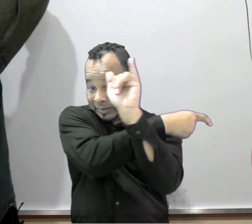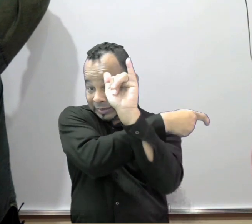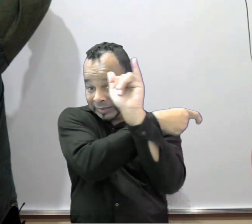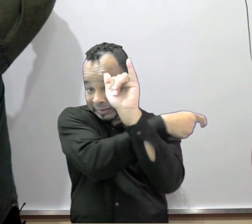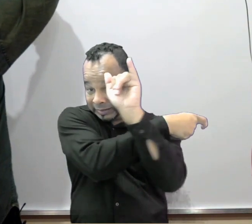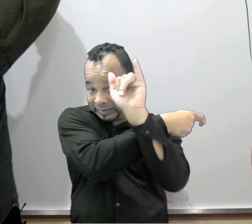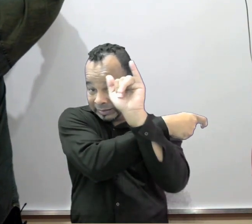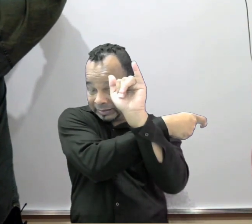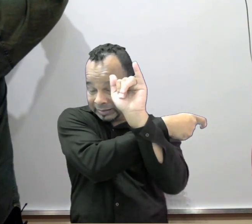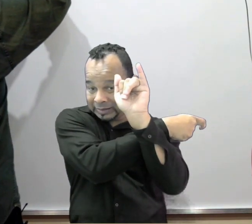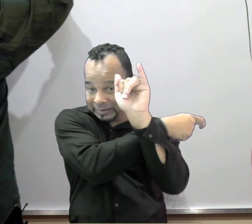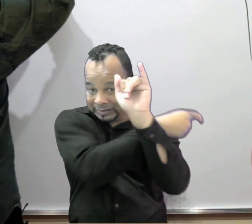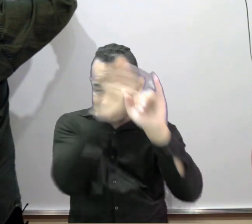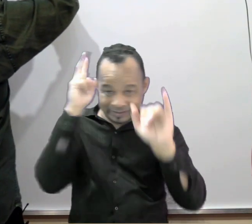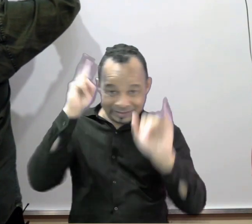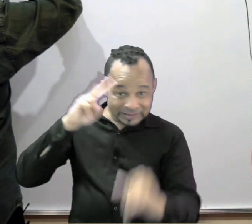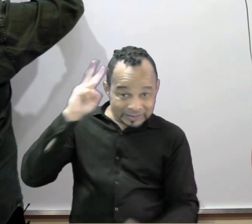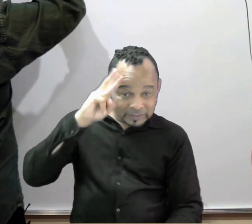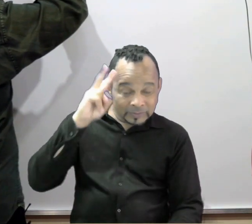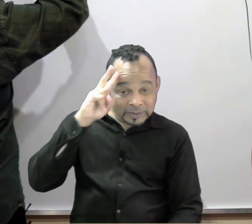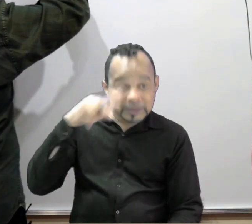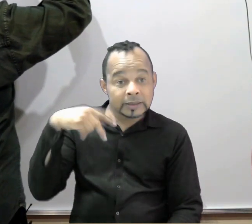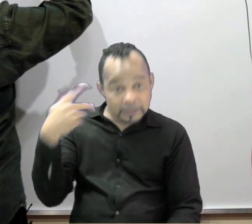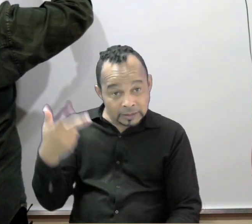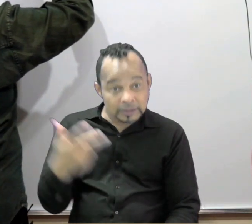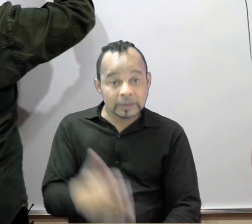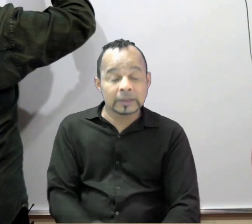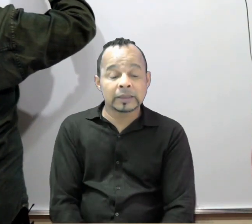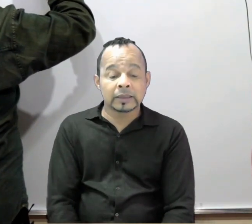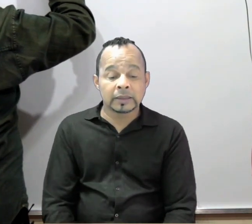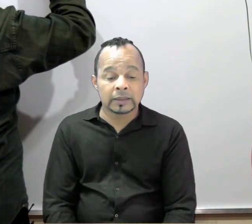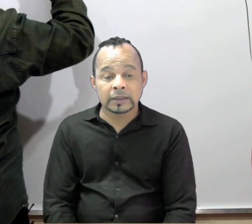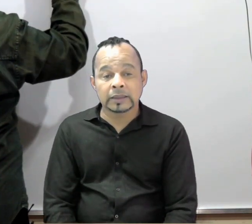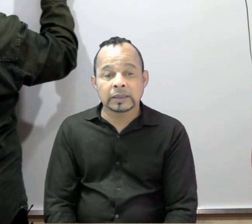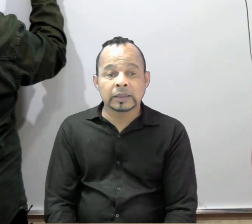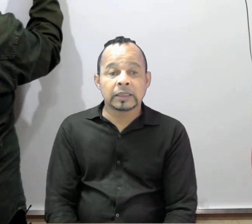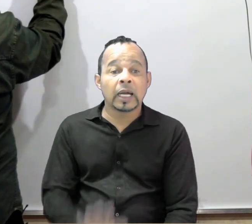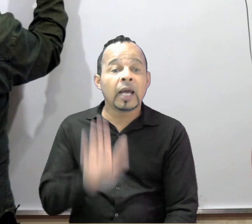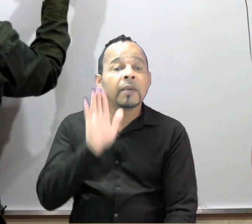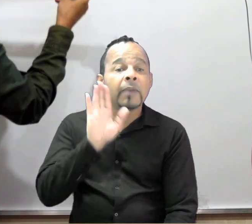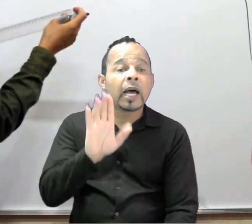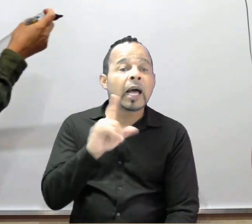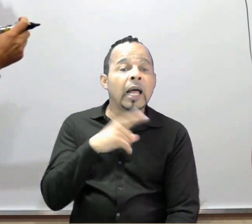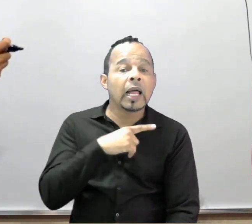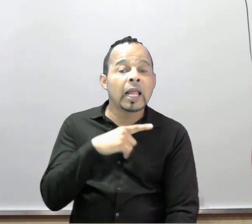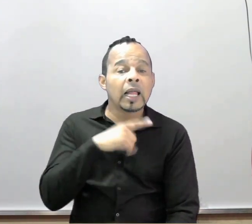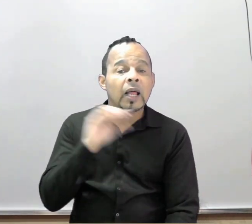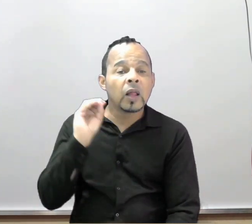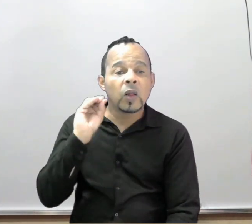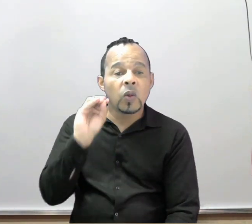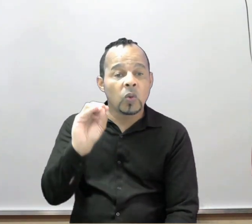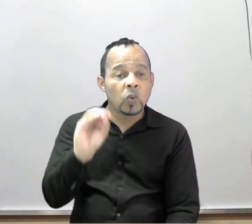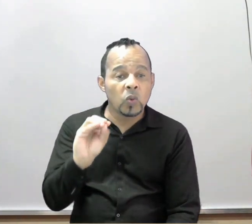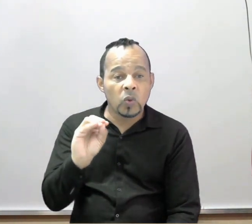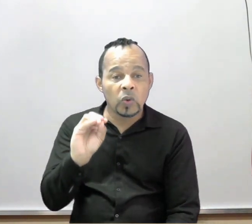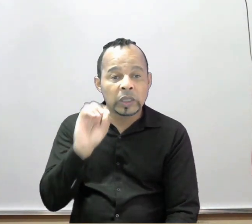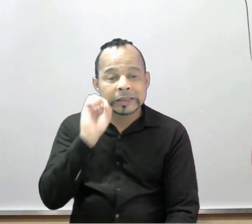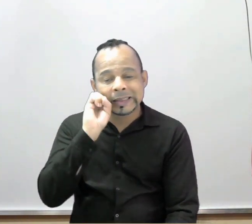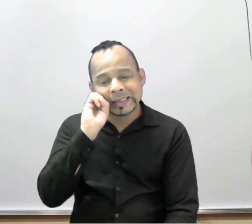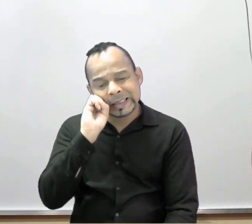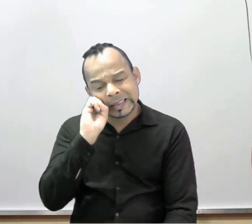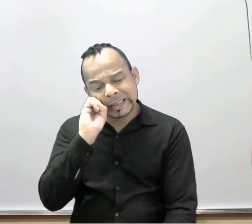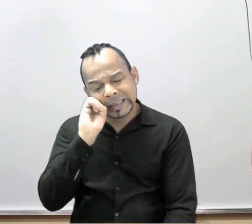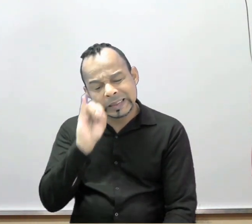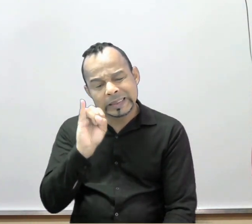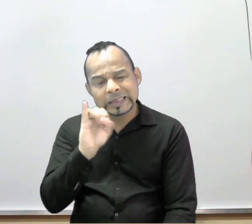vetores no espaço, na verdade são vetores tridimensionais, mas estão contidos no plano xy. Se